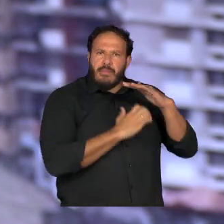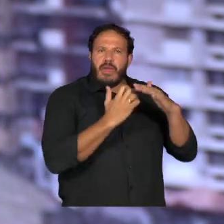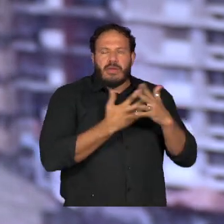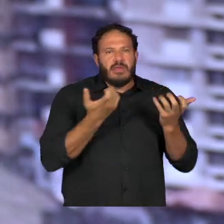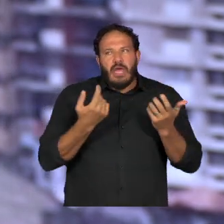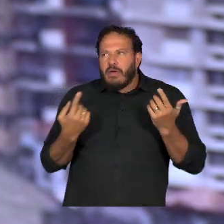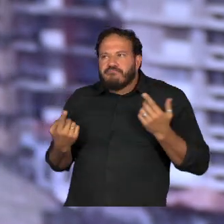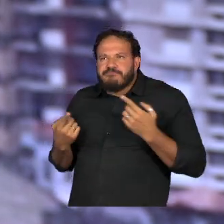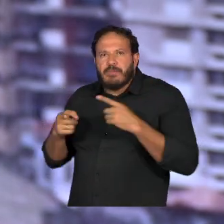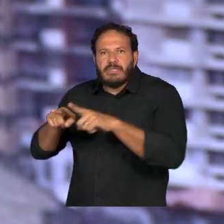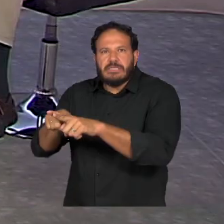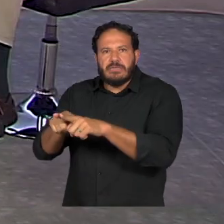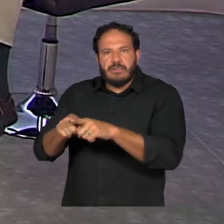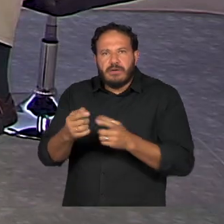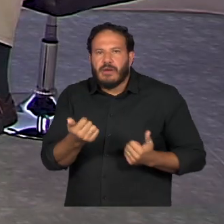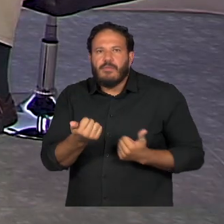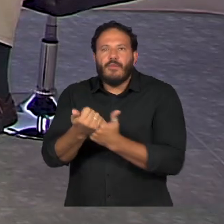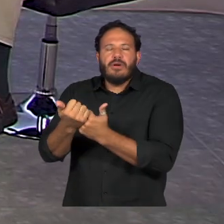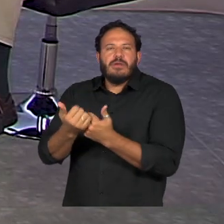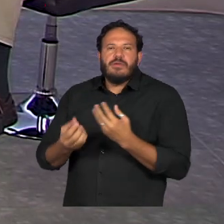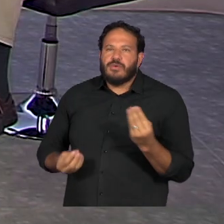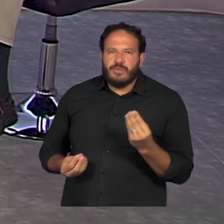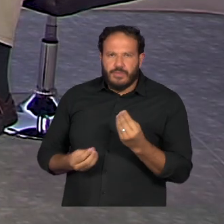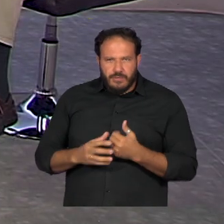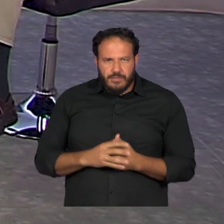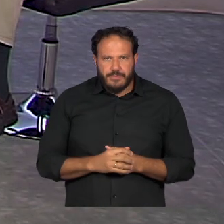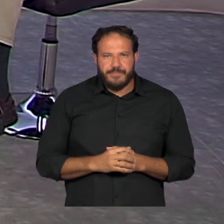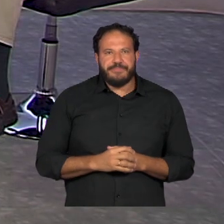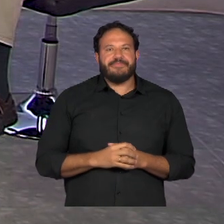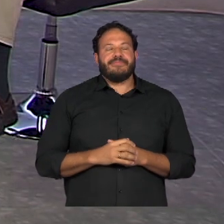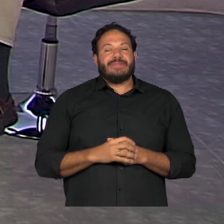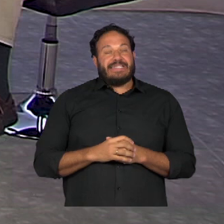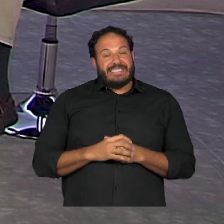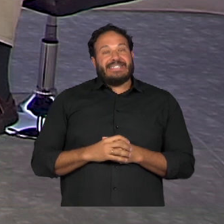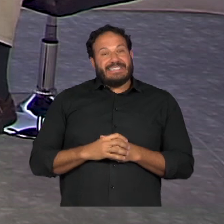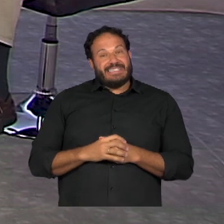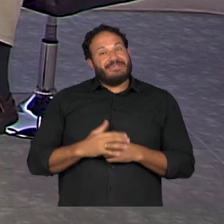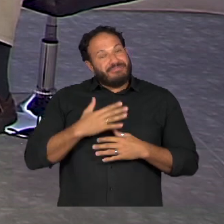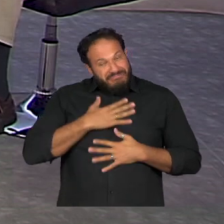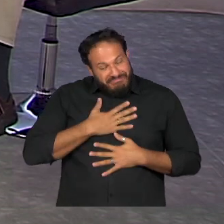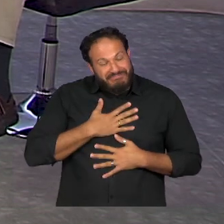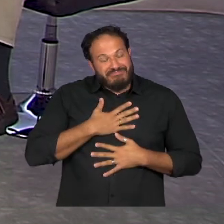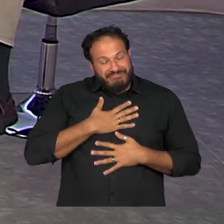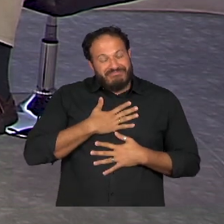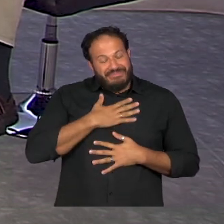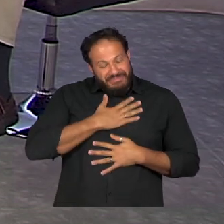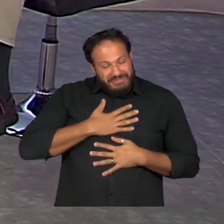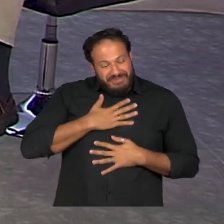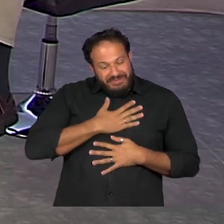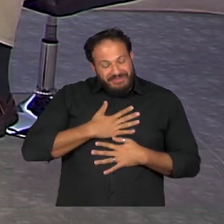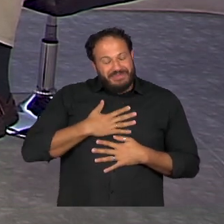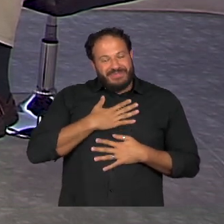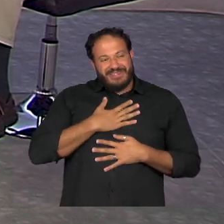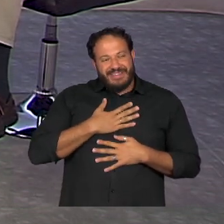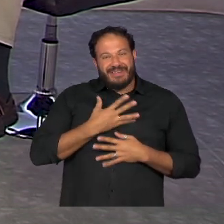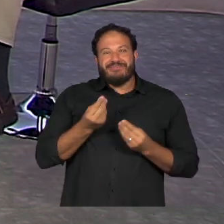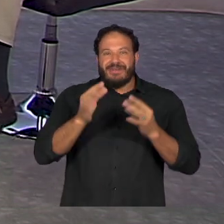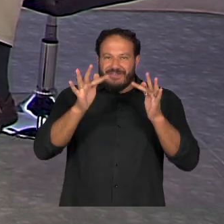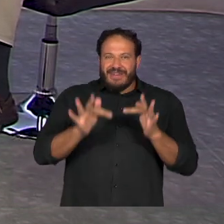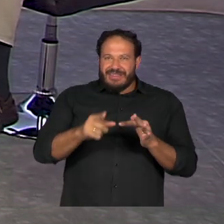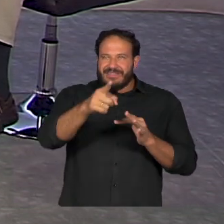como parceria Olha eu fico muito sensibilizado com essa sua